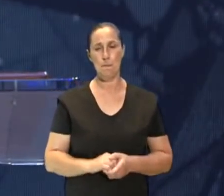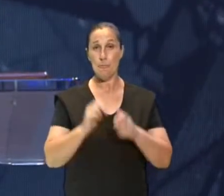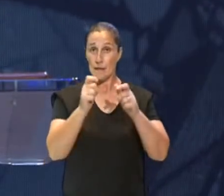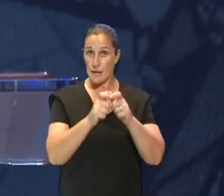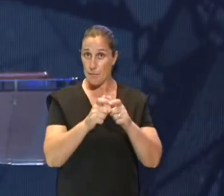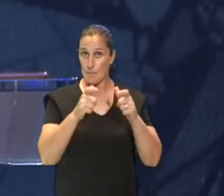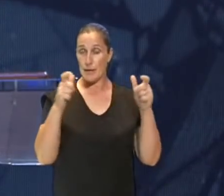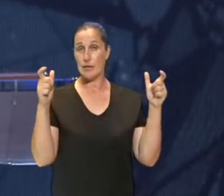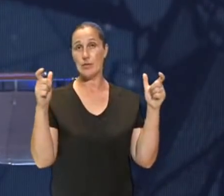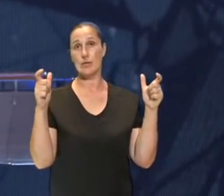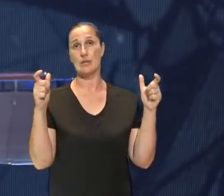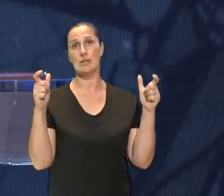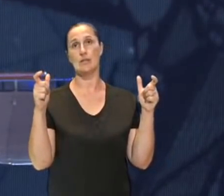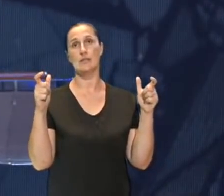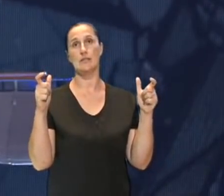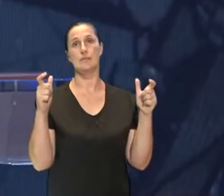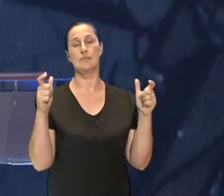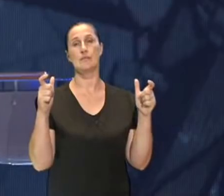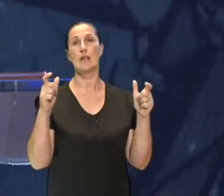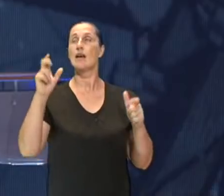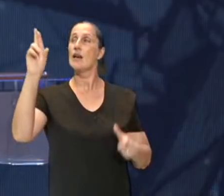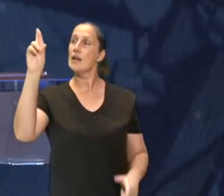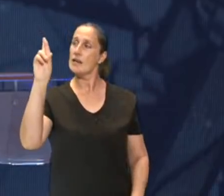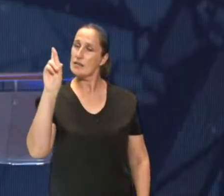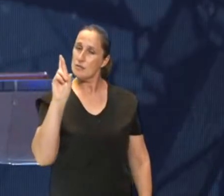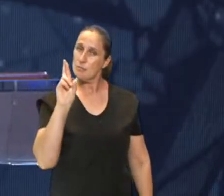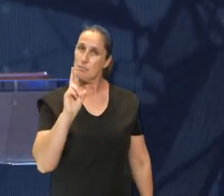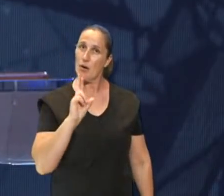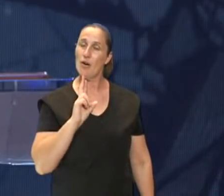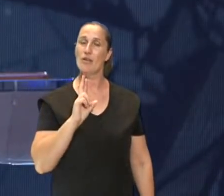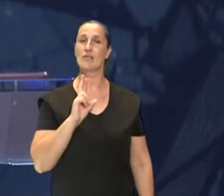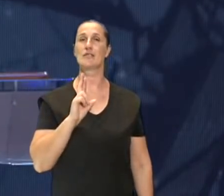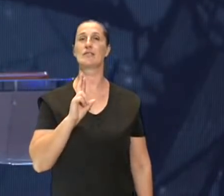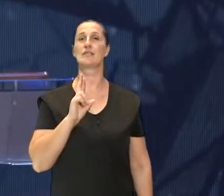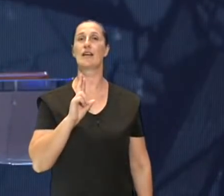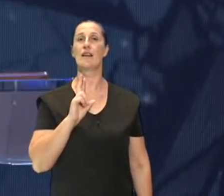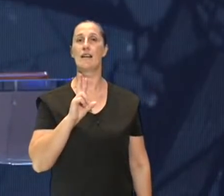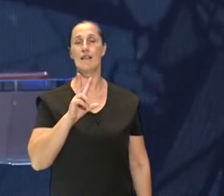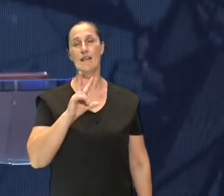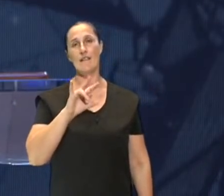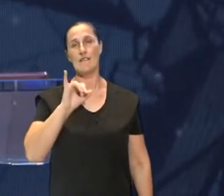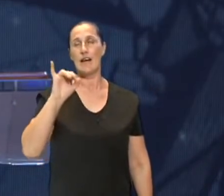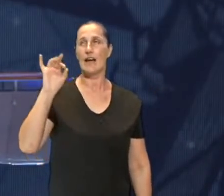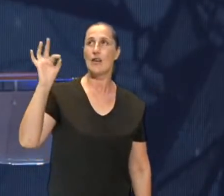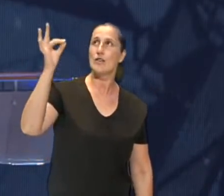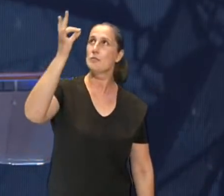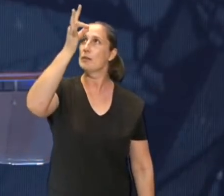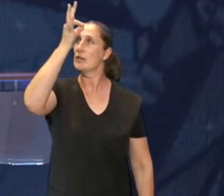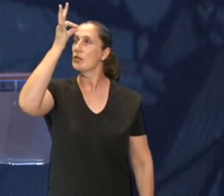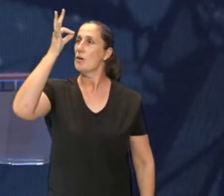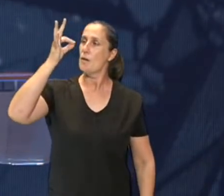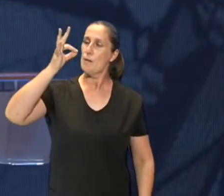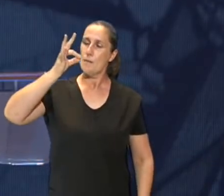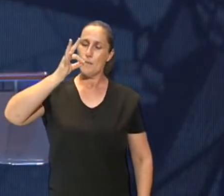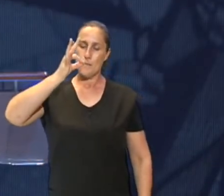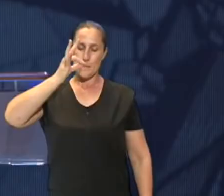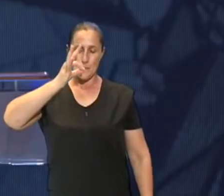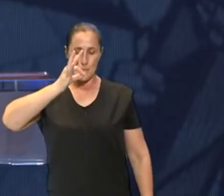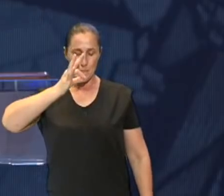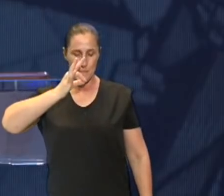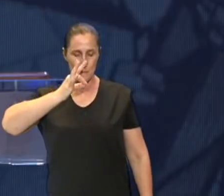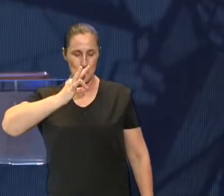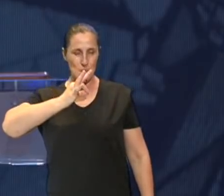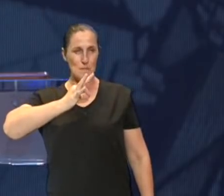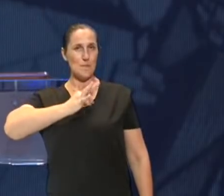maioria das vezes, a resposta de Deus vem pelo sussurro do seu Espírito Santo no nosso coração, como